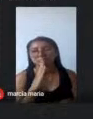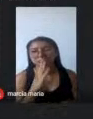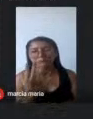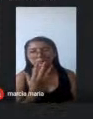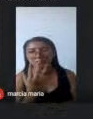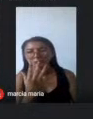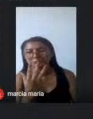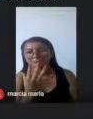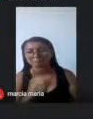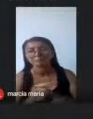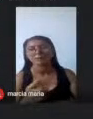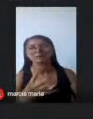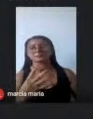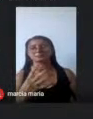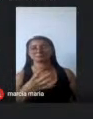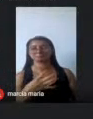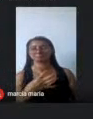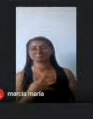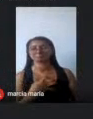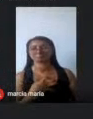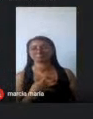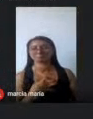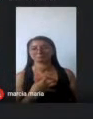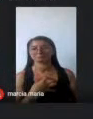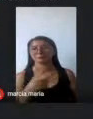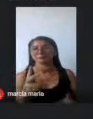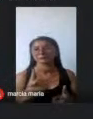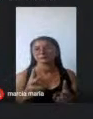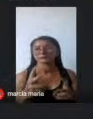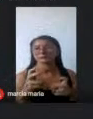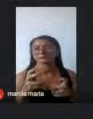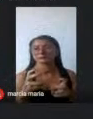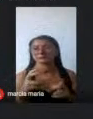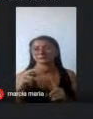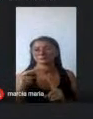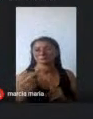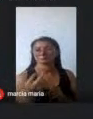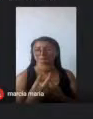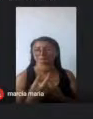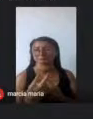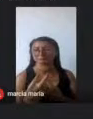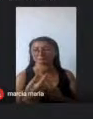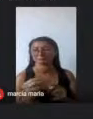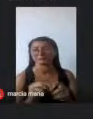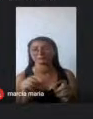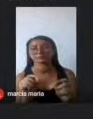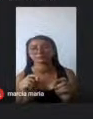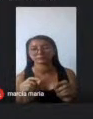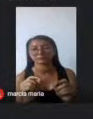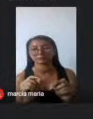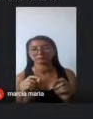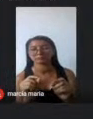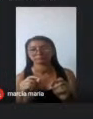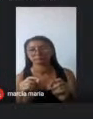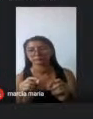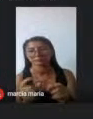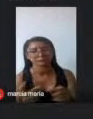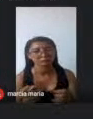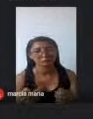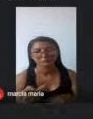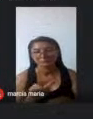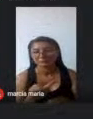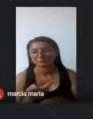sentindo, você está visualizando, você busca imediatamente o atendimento. Consequentemente, você tem um